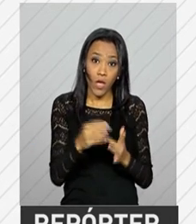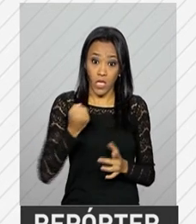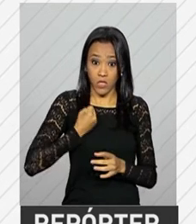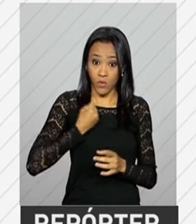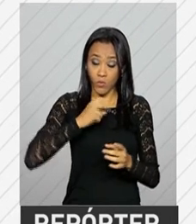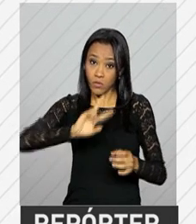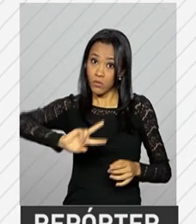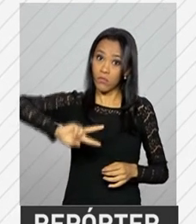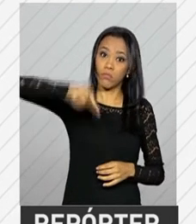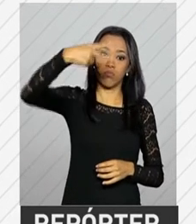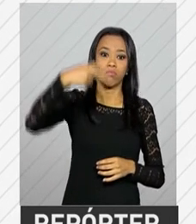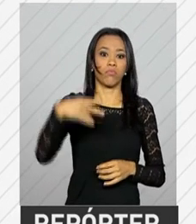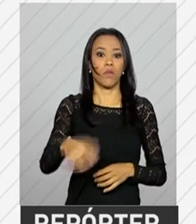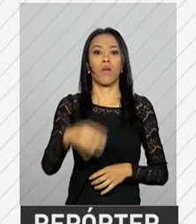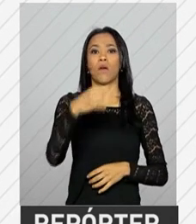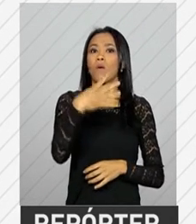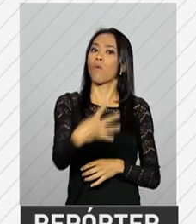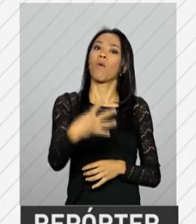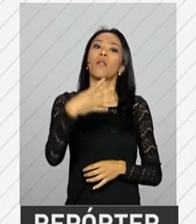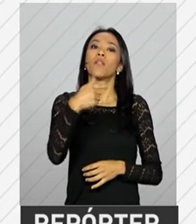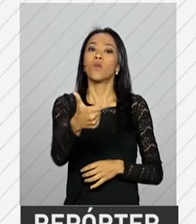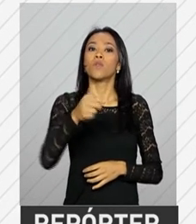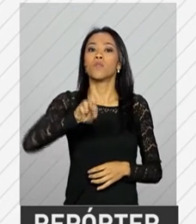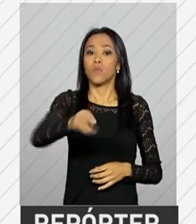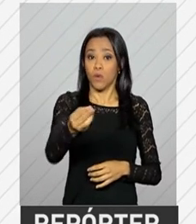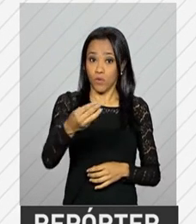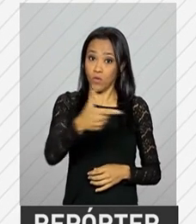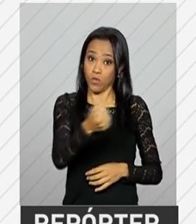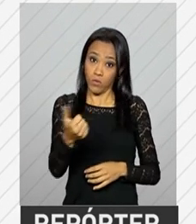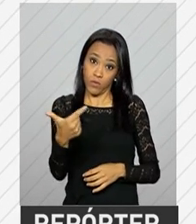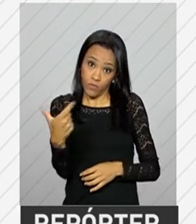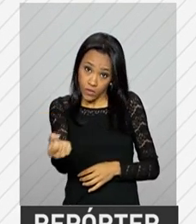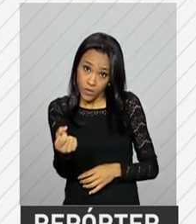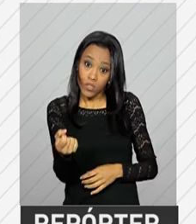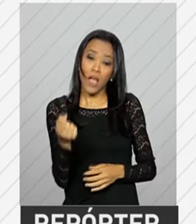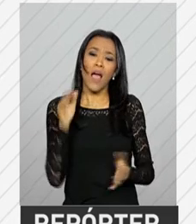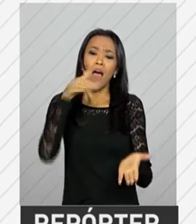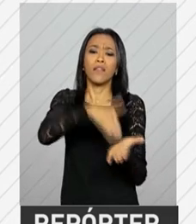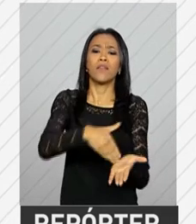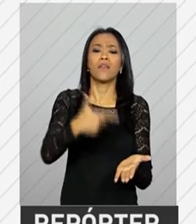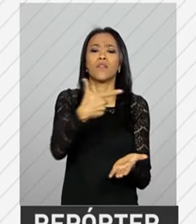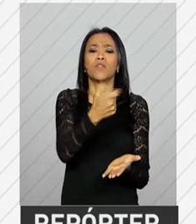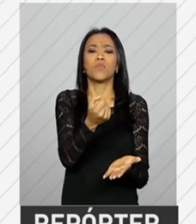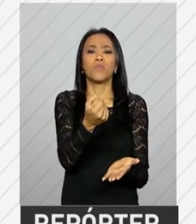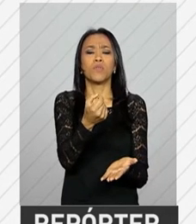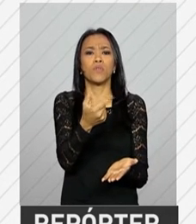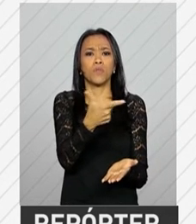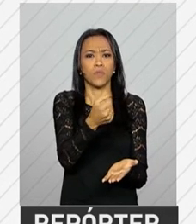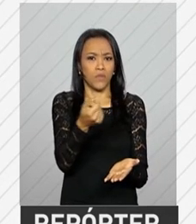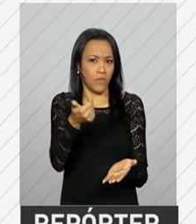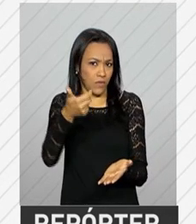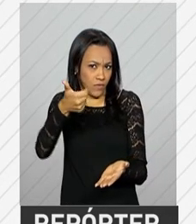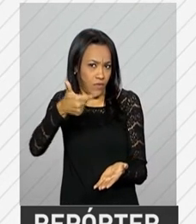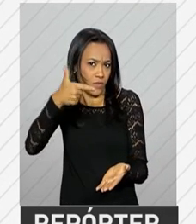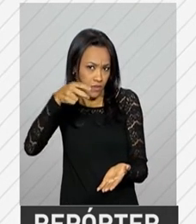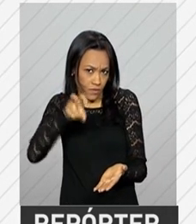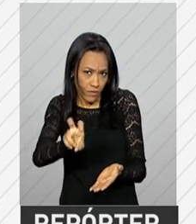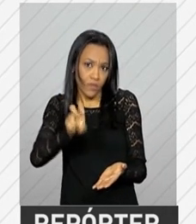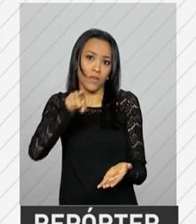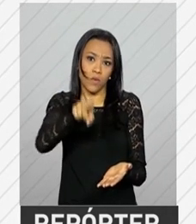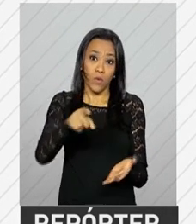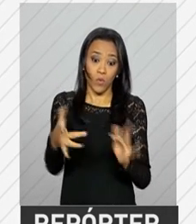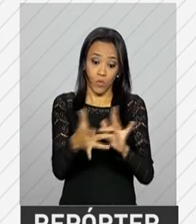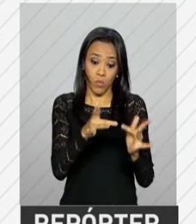42 milhões em 2020 no mundo todo até 2025 o total de objetos conectados deve